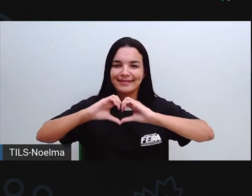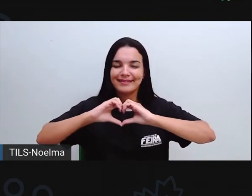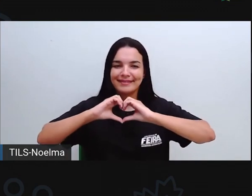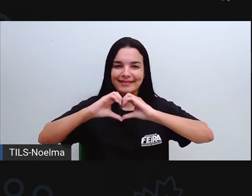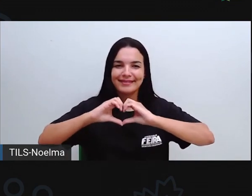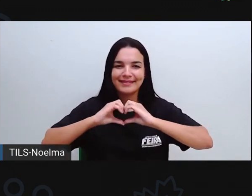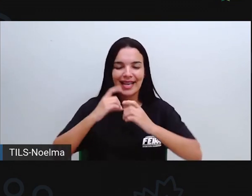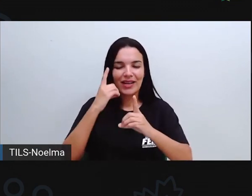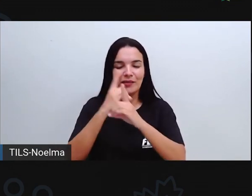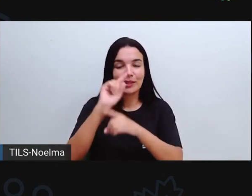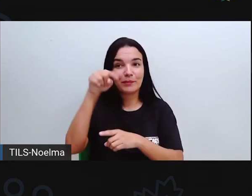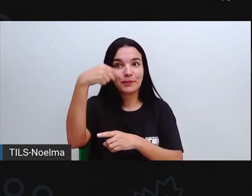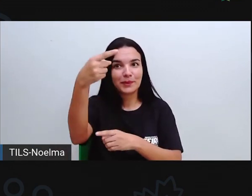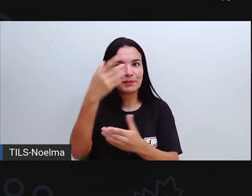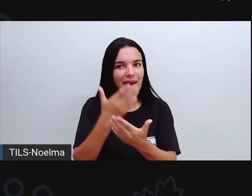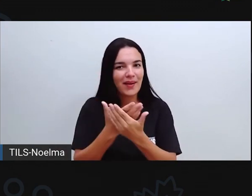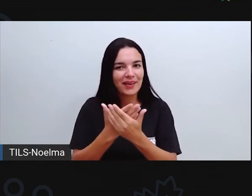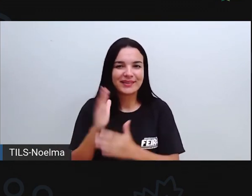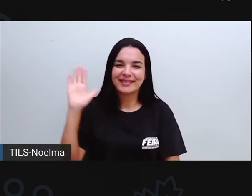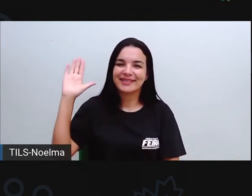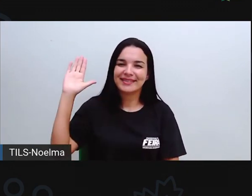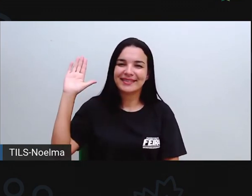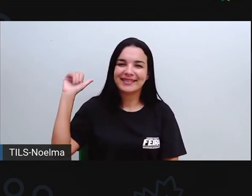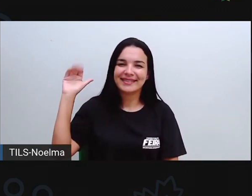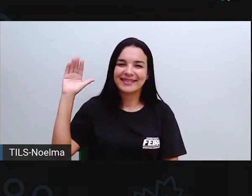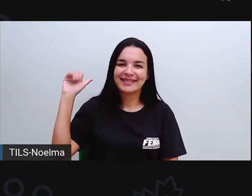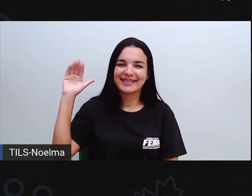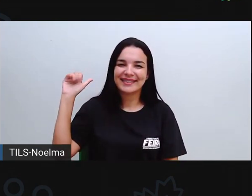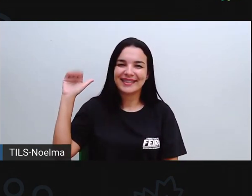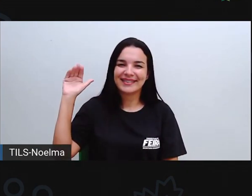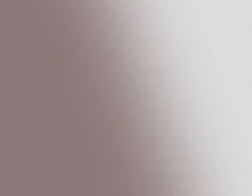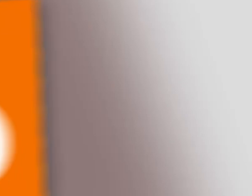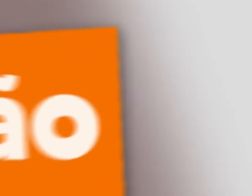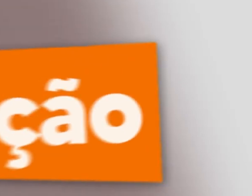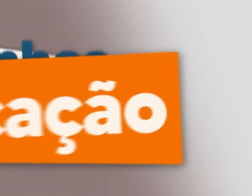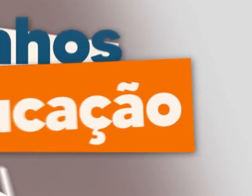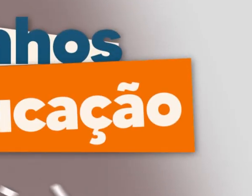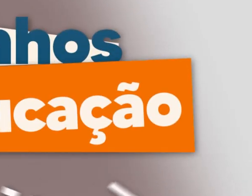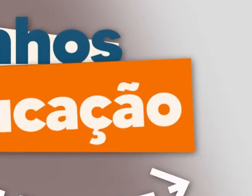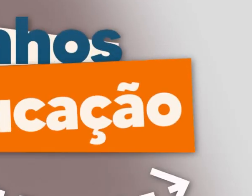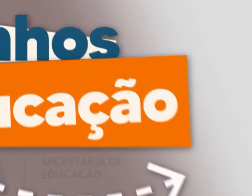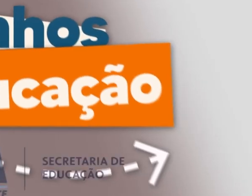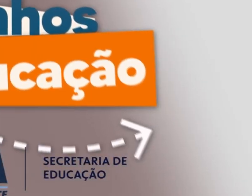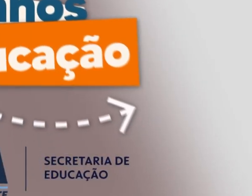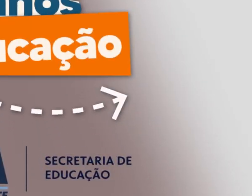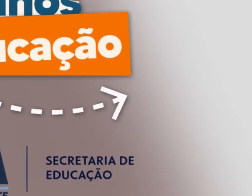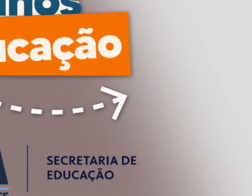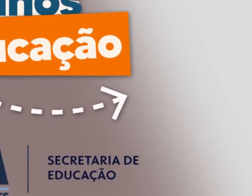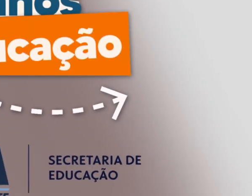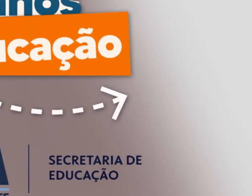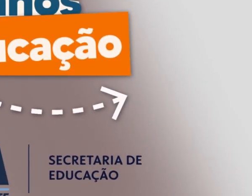vocês. E a gente se encontra na nossa próxima aula. Espero lá. Tchau, tchau. Tchau,